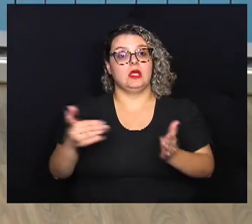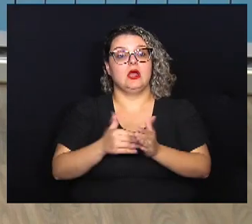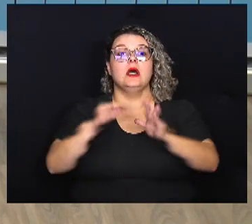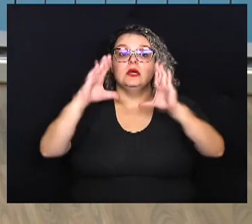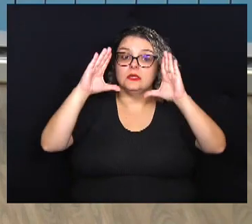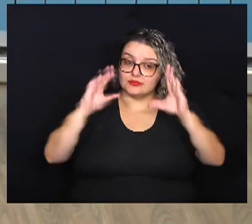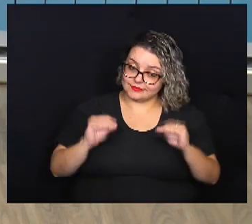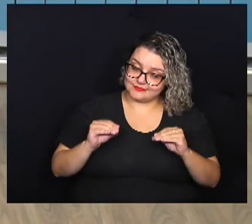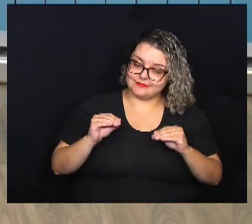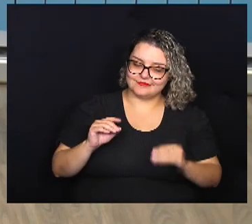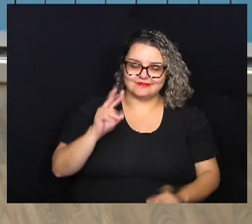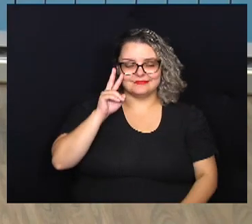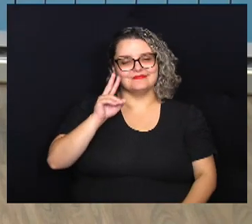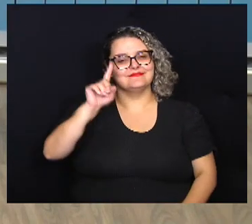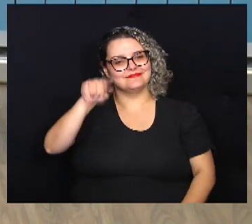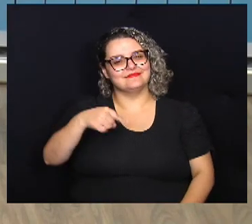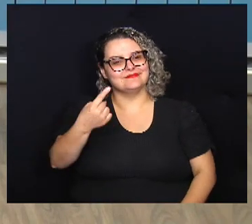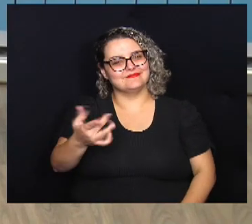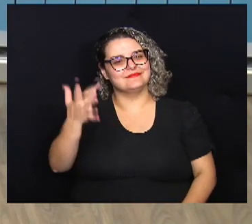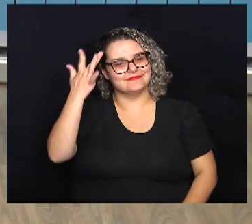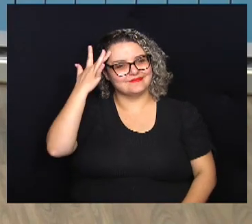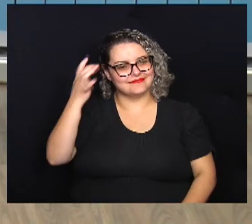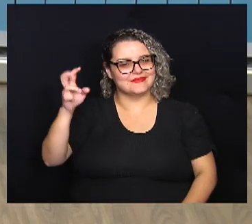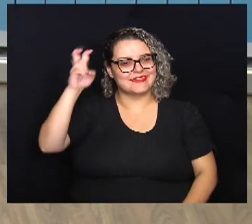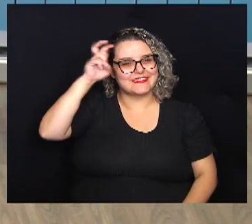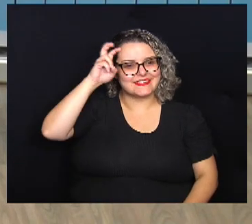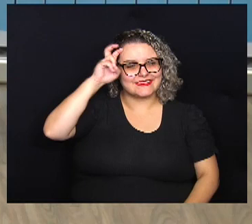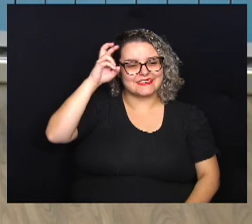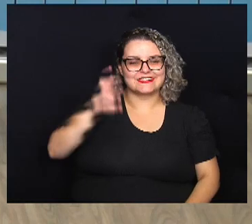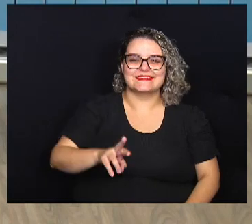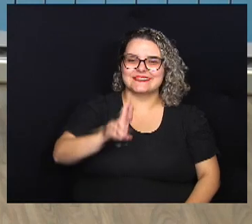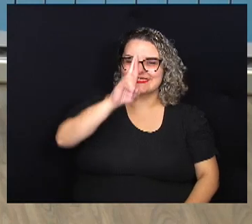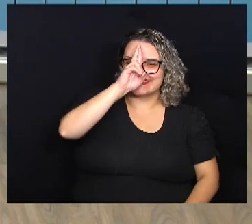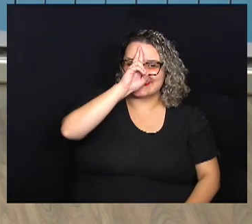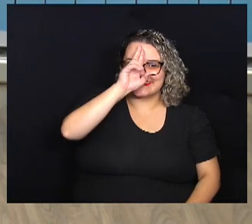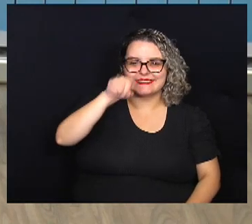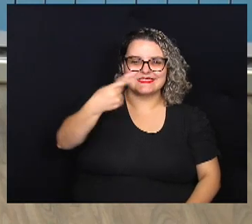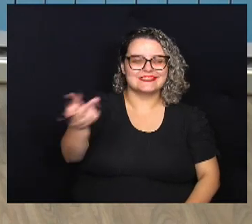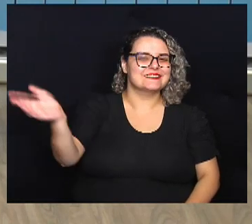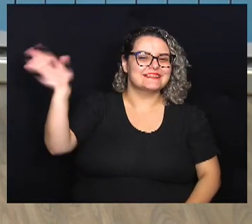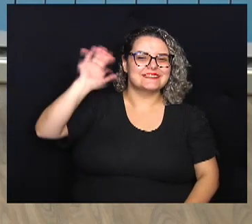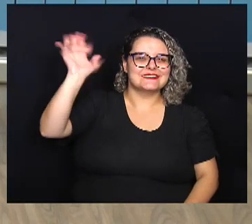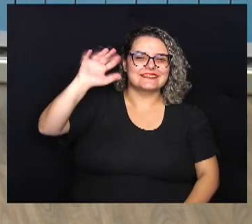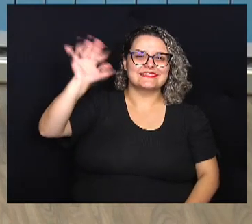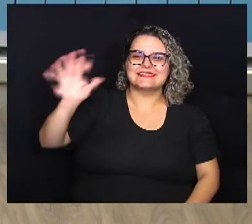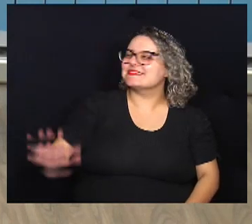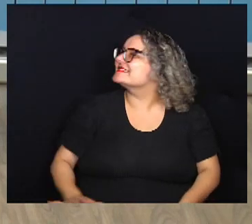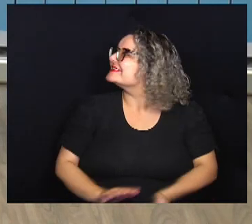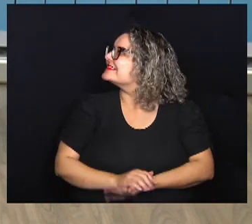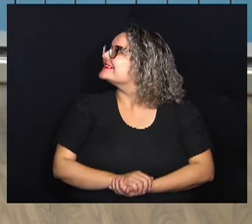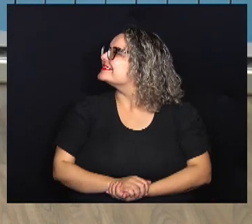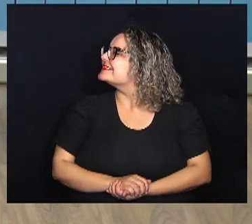noite e nós nos vemos amanhã na quinta-feira ao meio-dia, até lá, tchau, tchau.